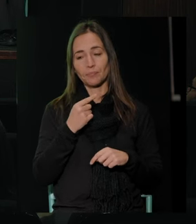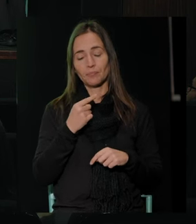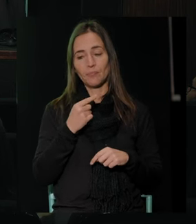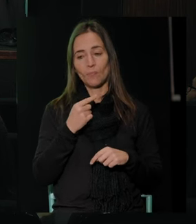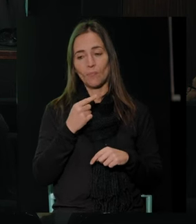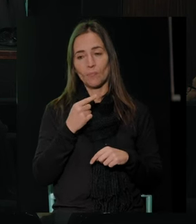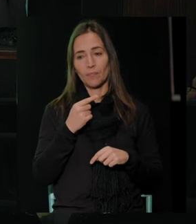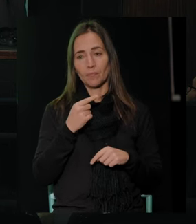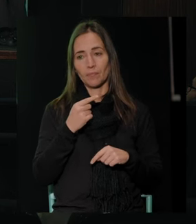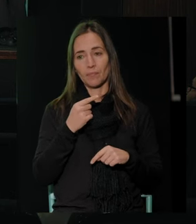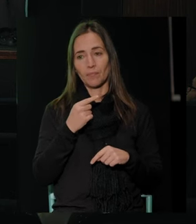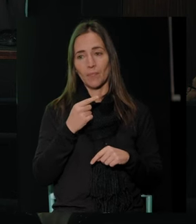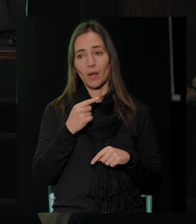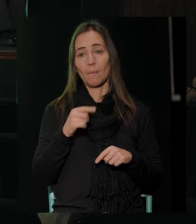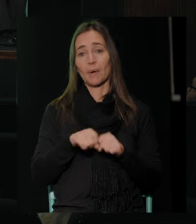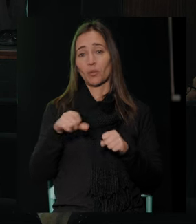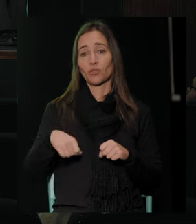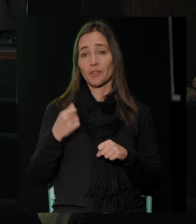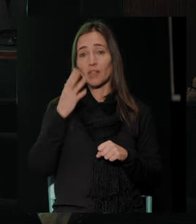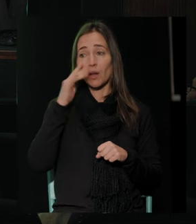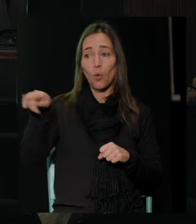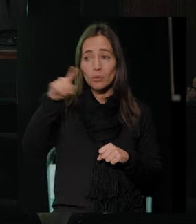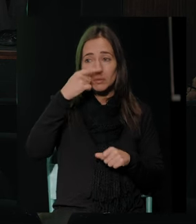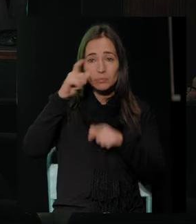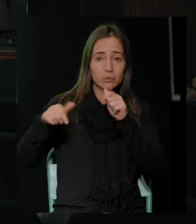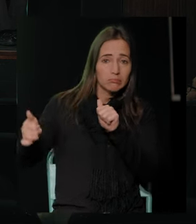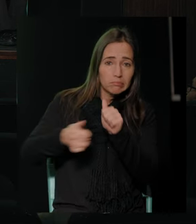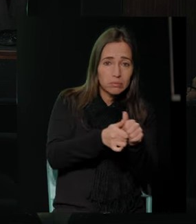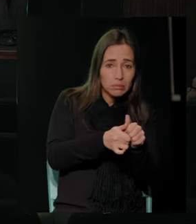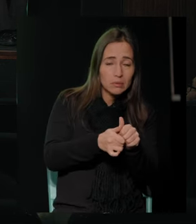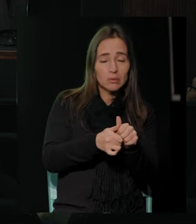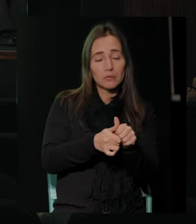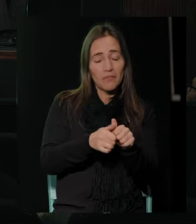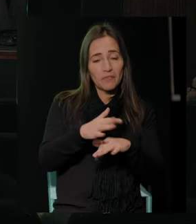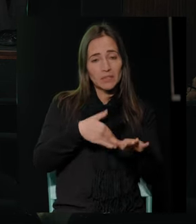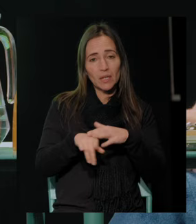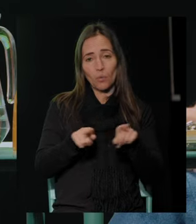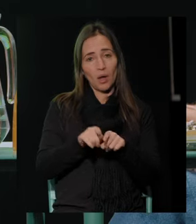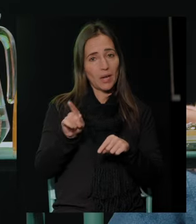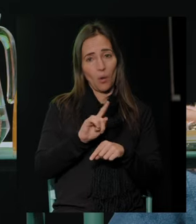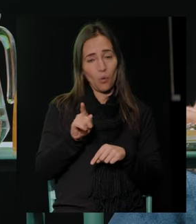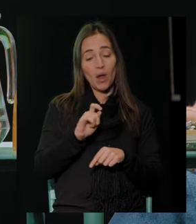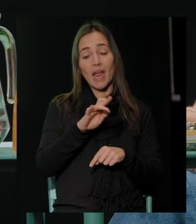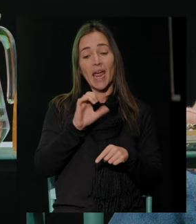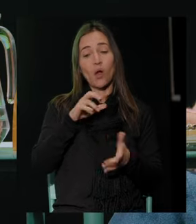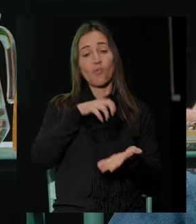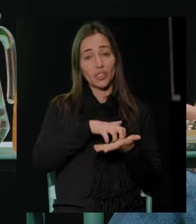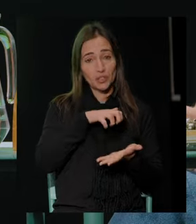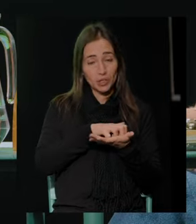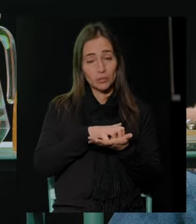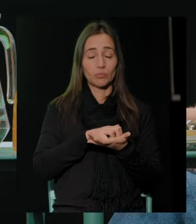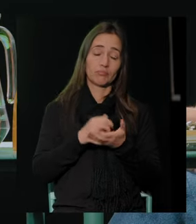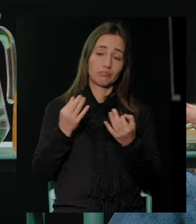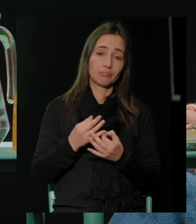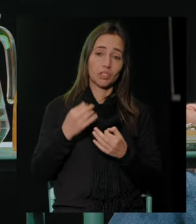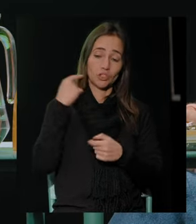é... os verdes tentarem convencer as outras pessoas a seguir os seus comportamentos. Eu acho que o verdadeiro ecofascismo é, e enfim, historicamente